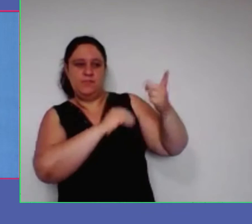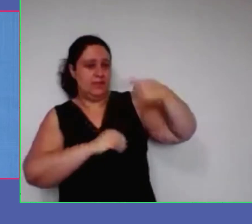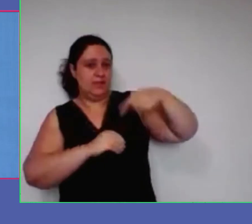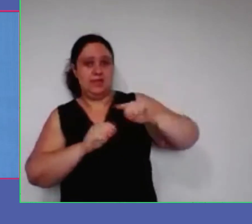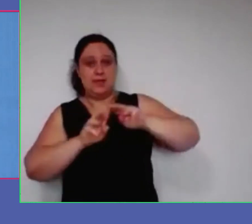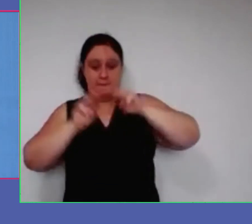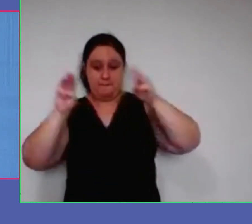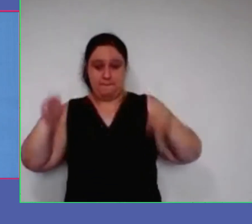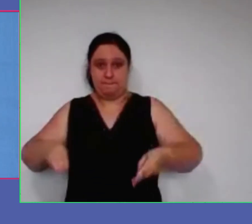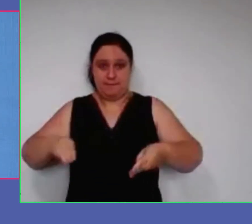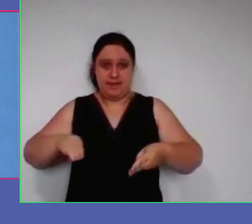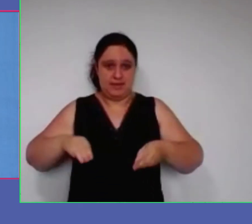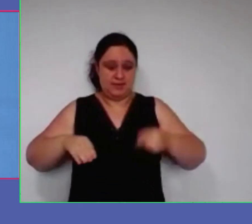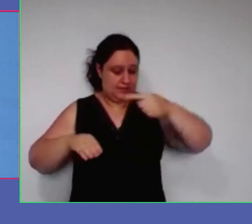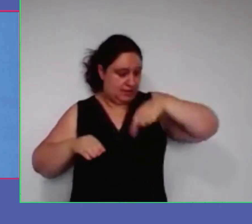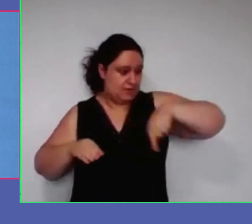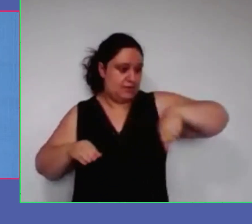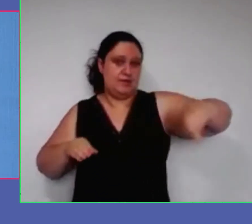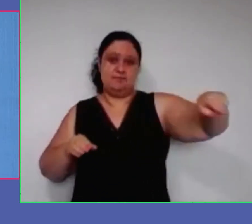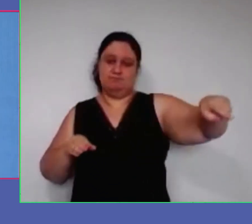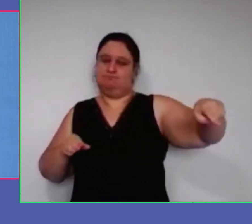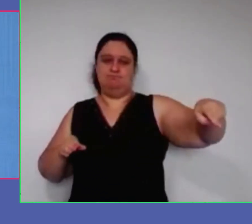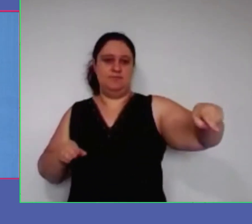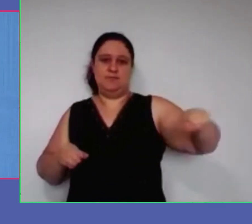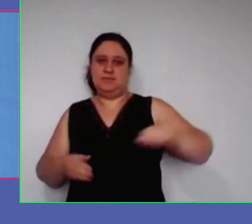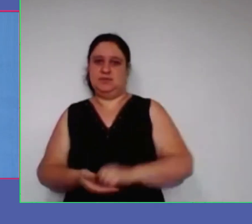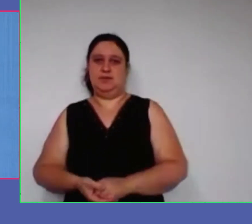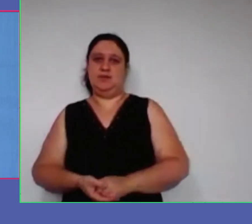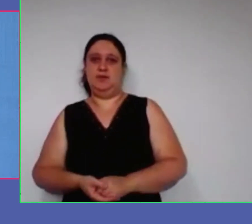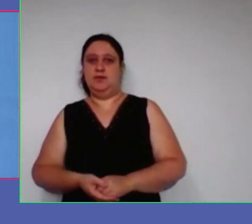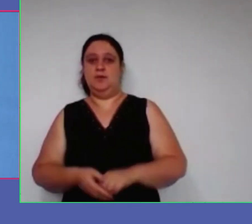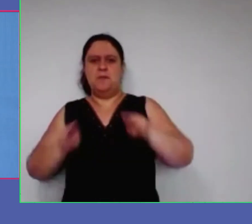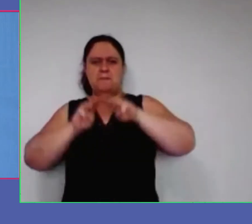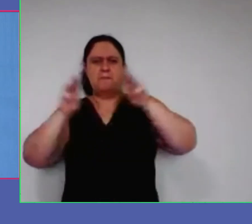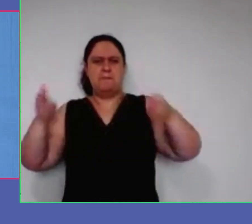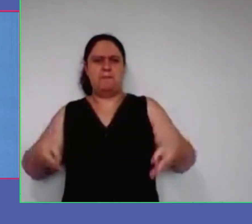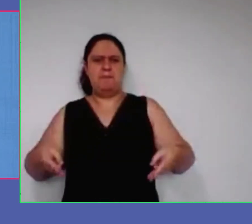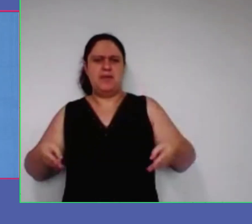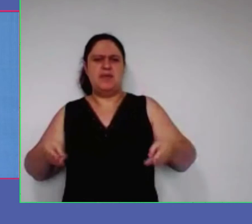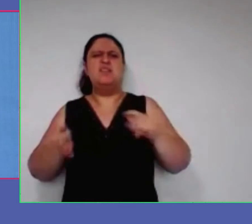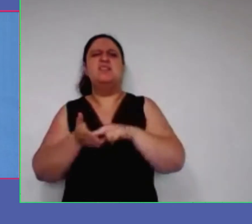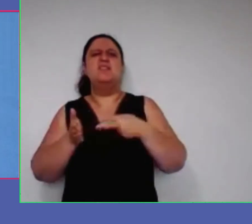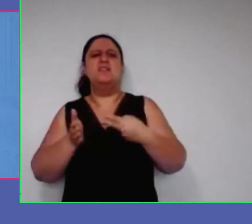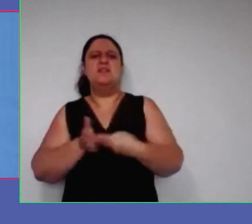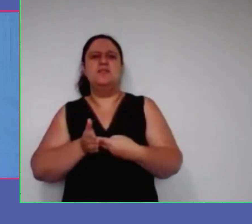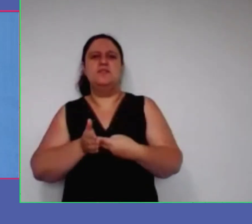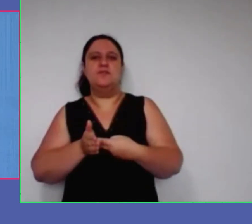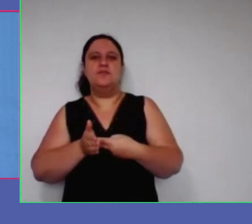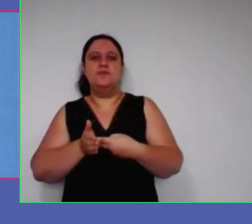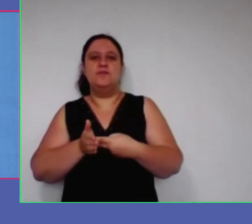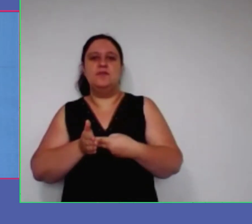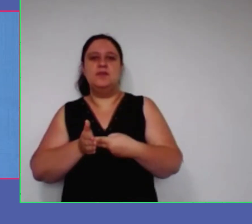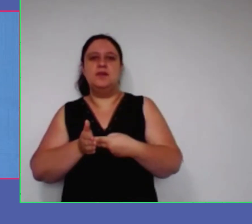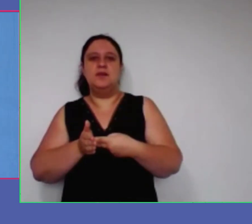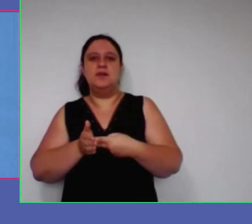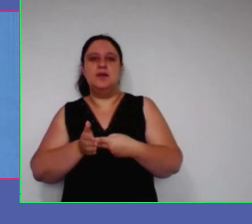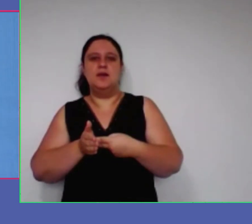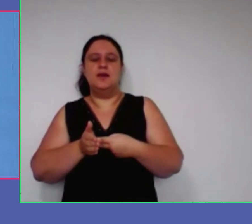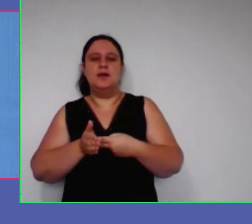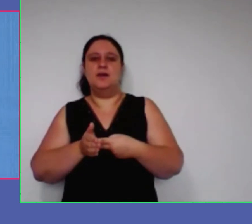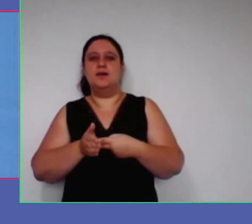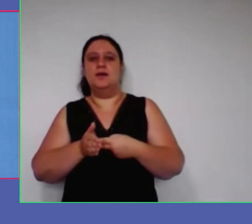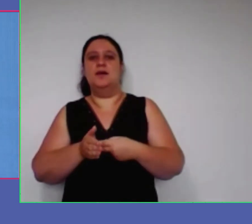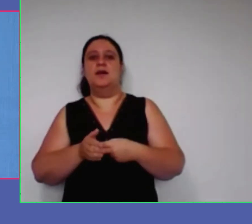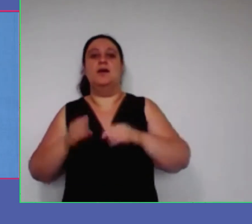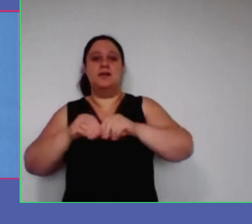de Israel. A mesa, irmãos, se referia à terra de Canaã. Ele saiu